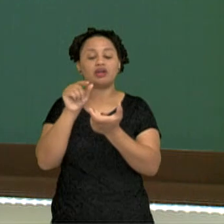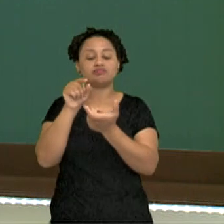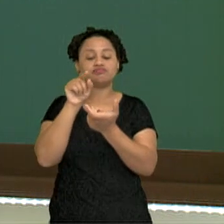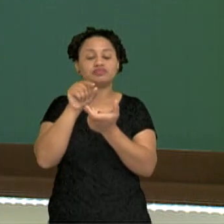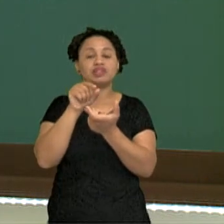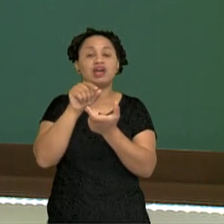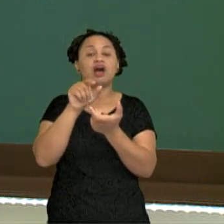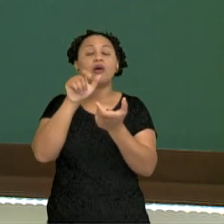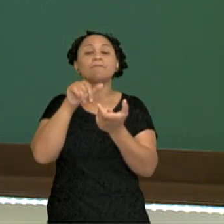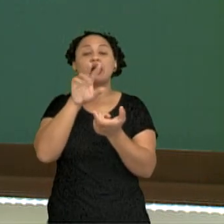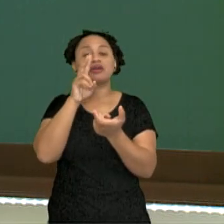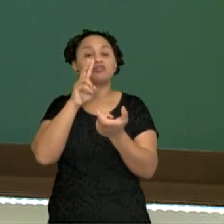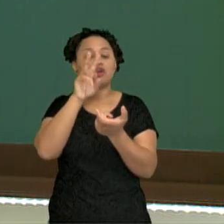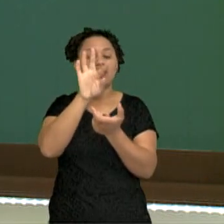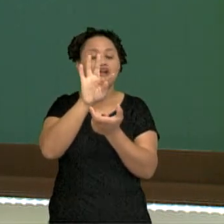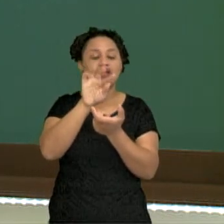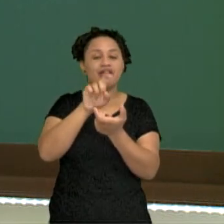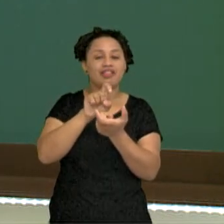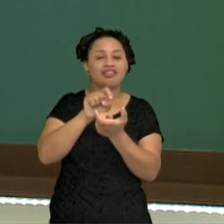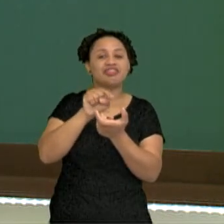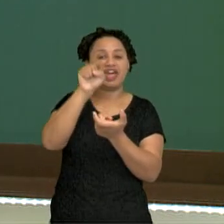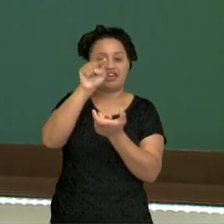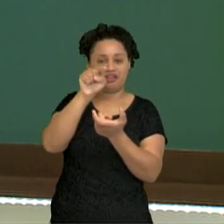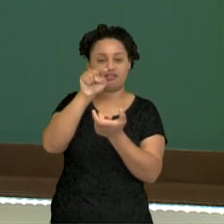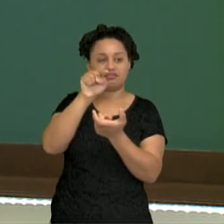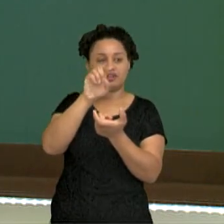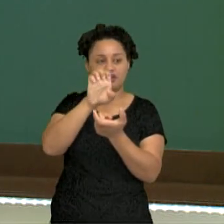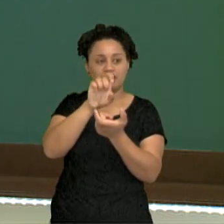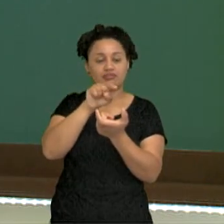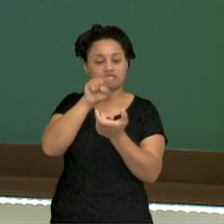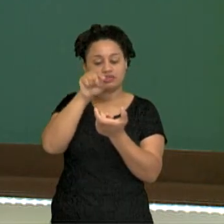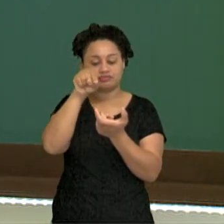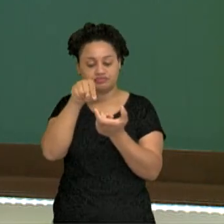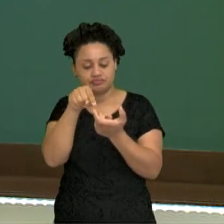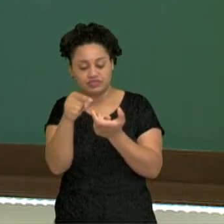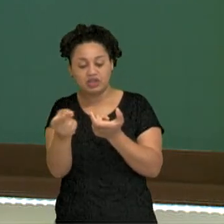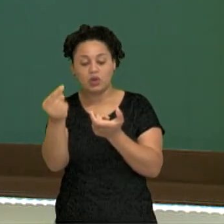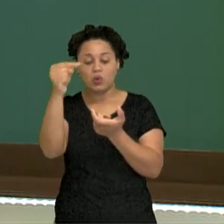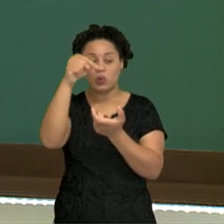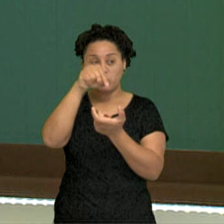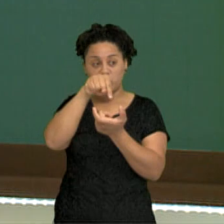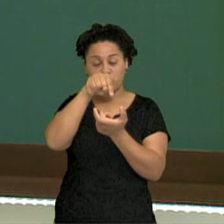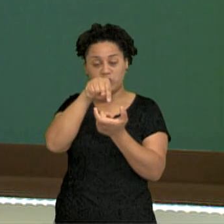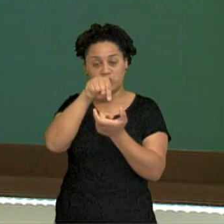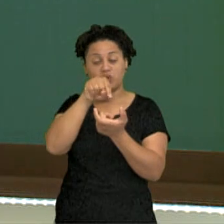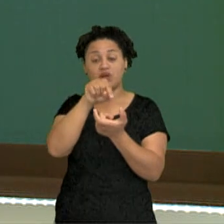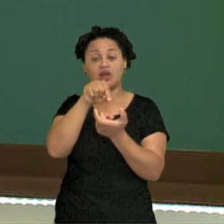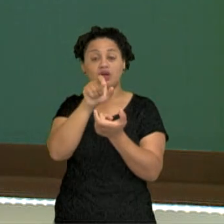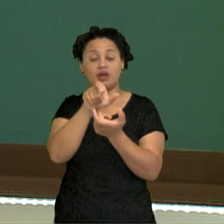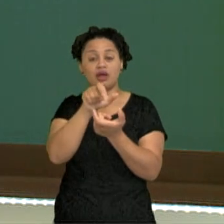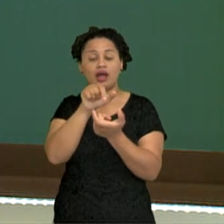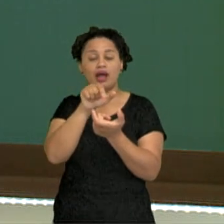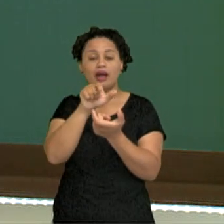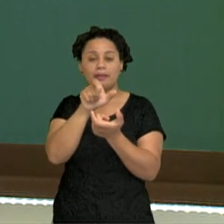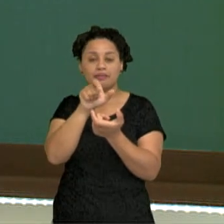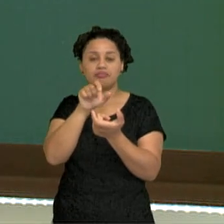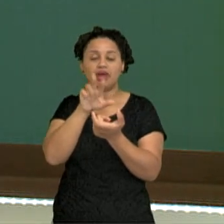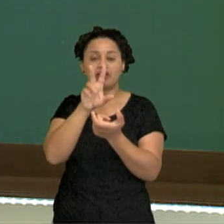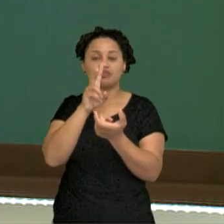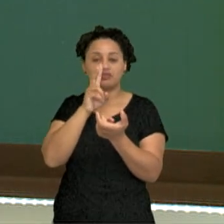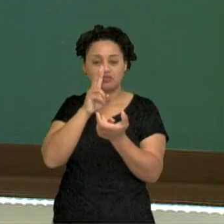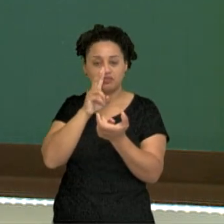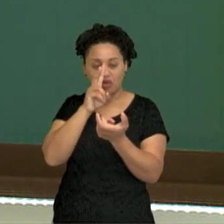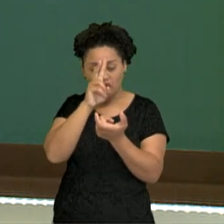sílaba T. Quando eu tenho aqui na penúltima sílaba o acento mais forte, né, a sílaba